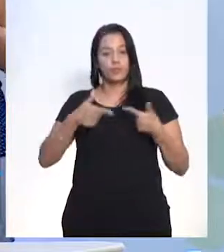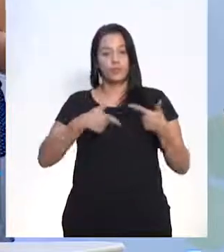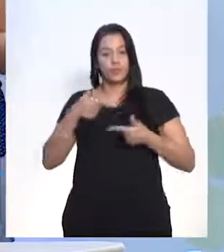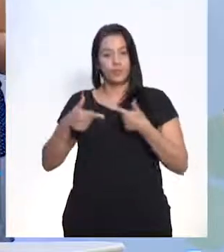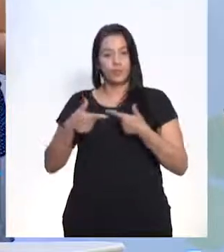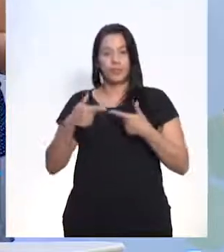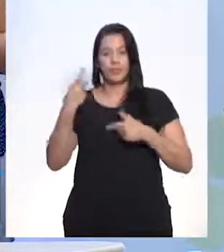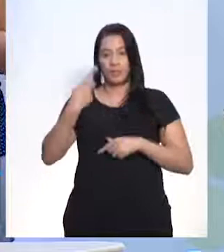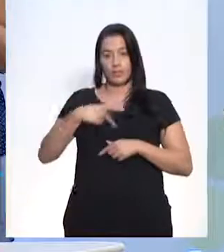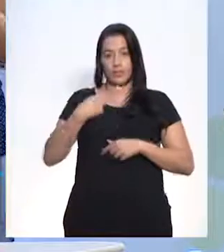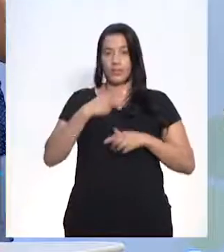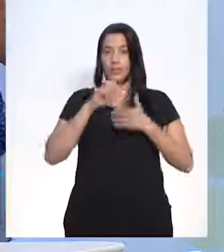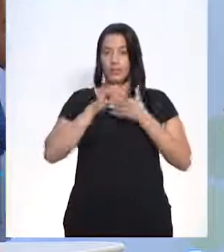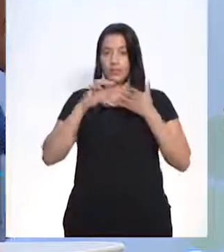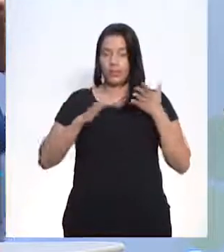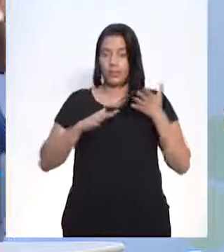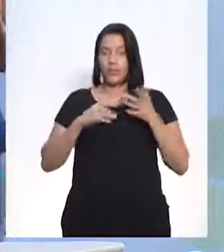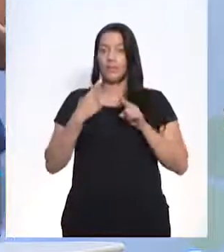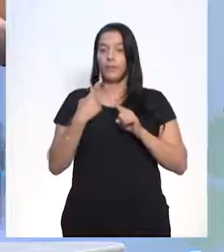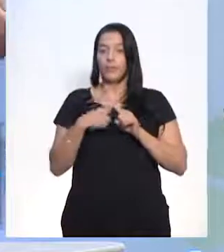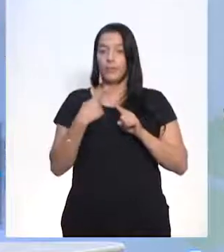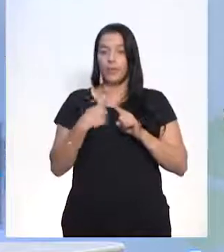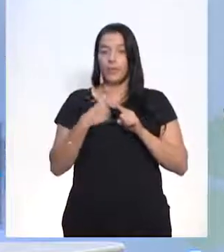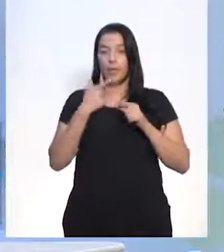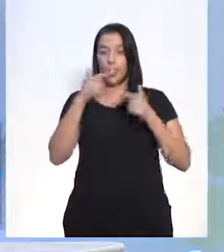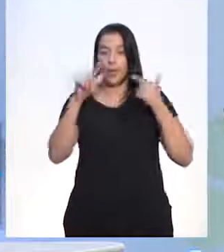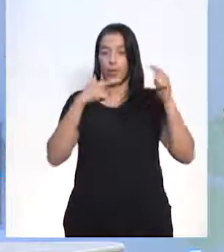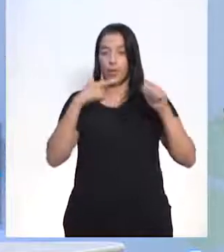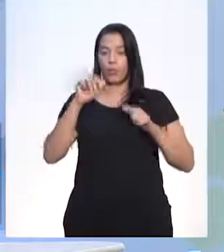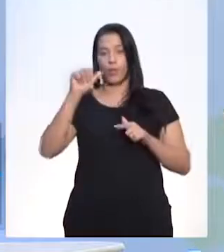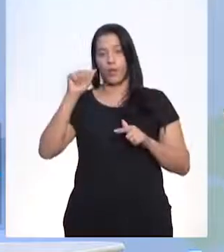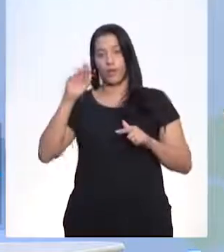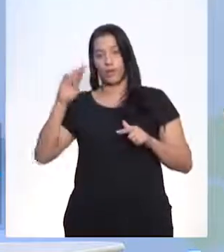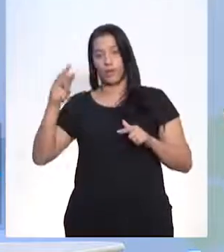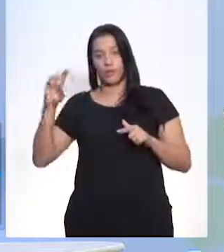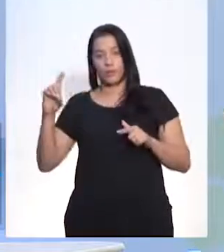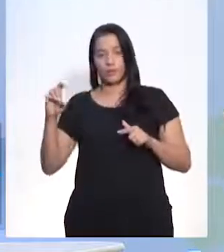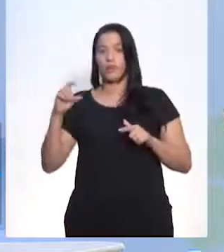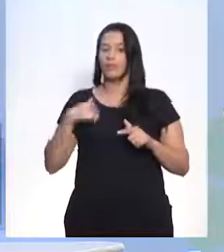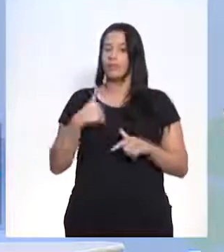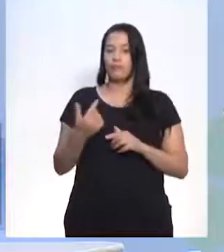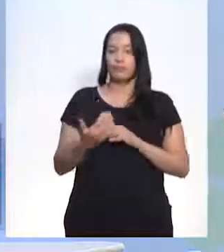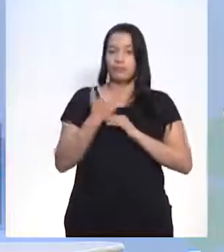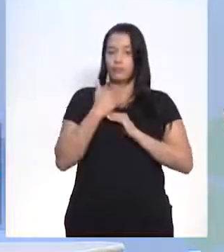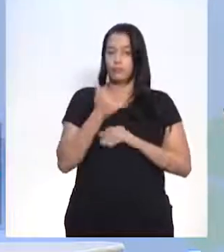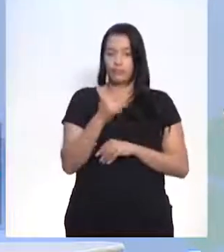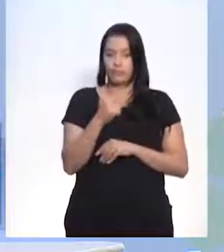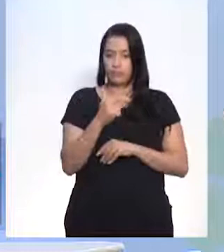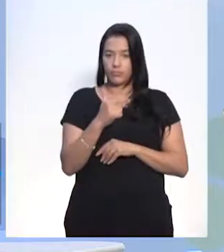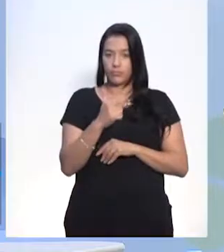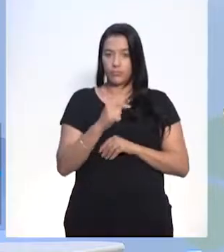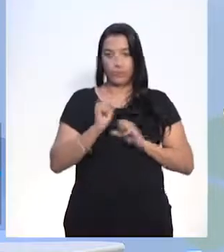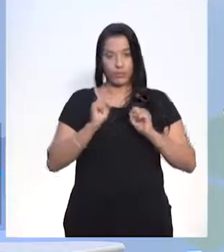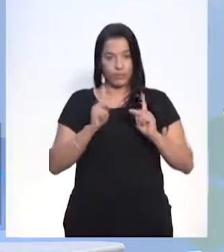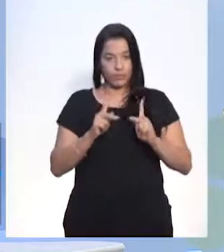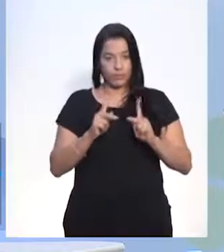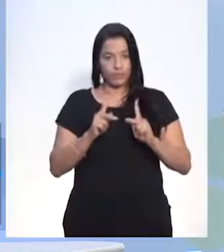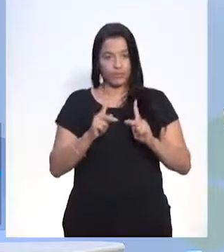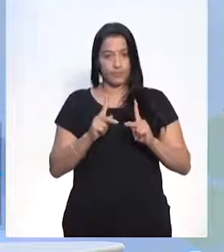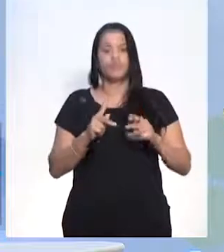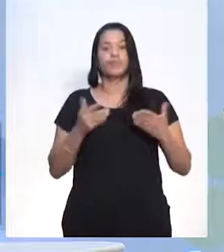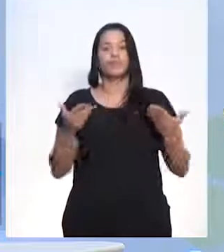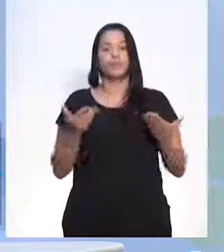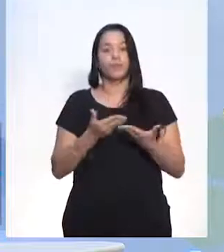nesta atividade, porque as alternativas não me davam outra opção. Tudo bem até aqui?